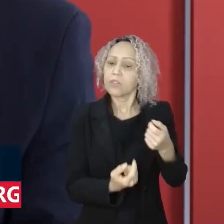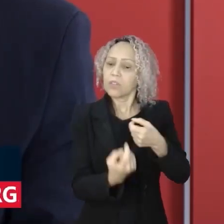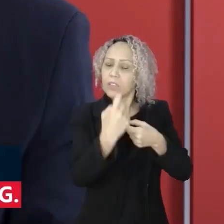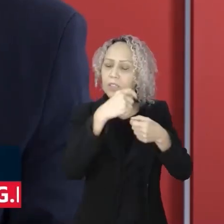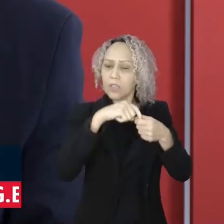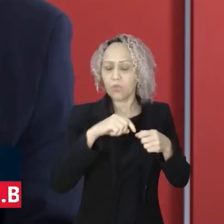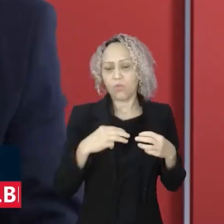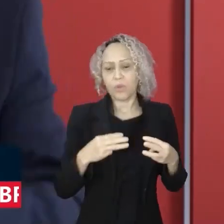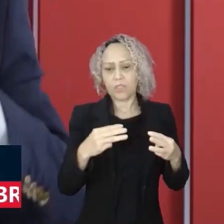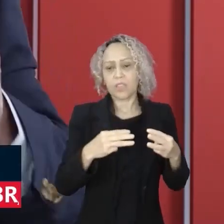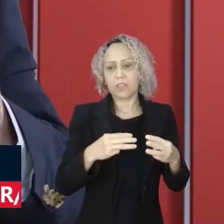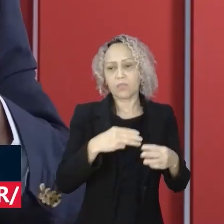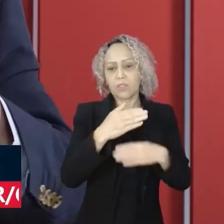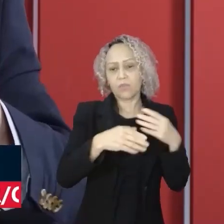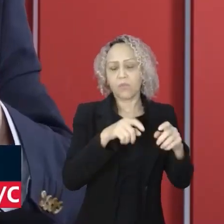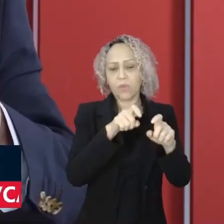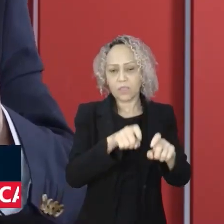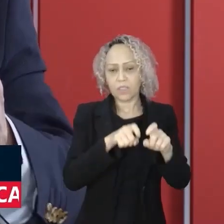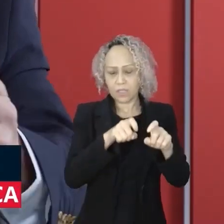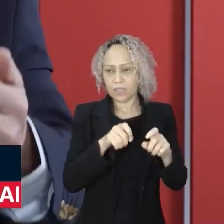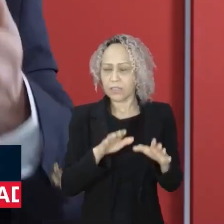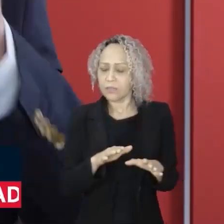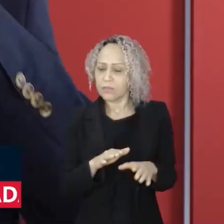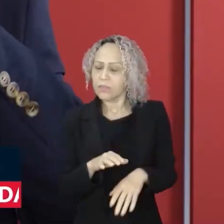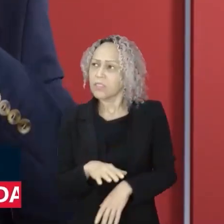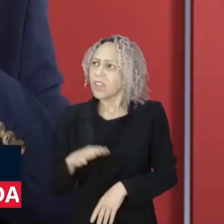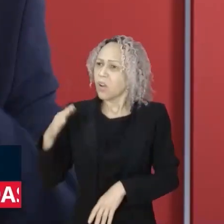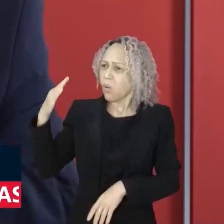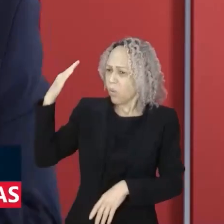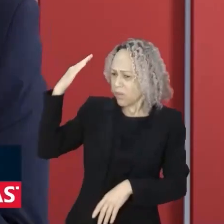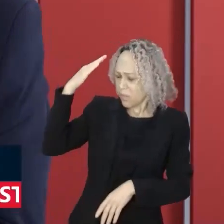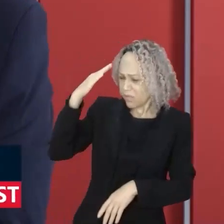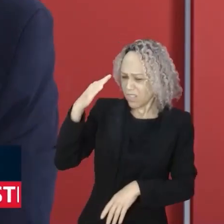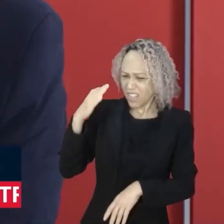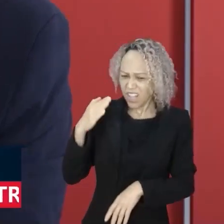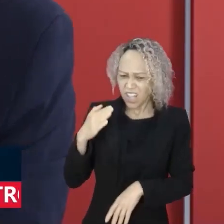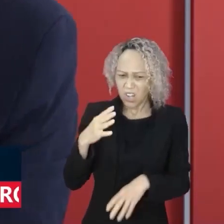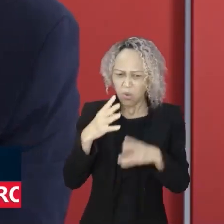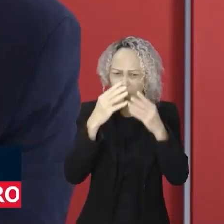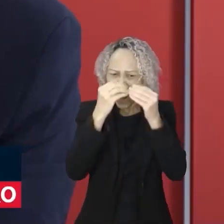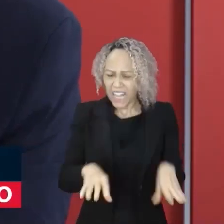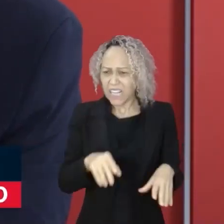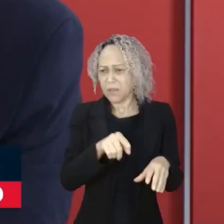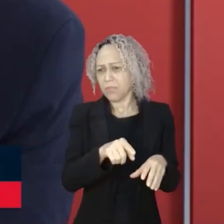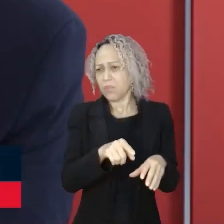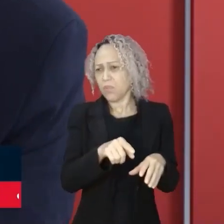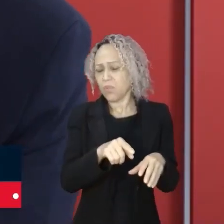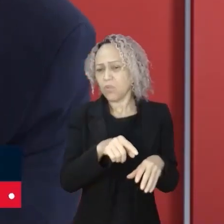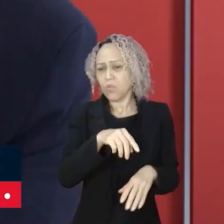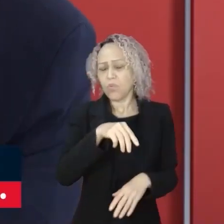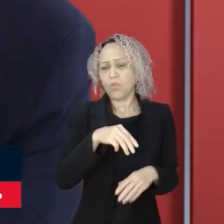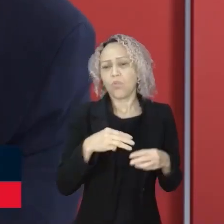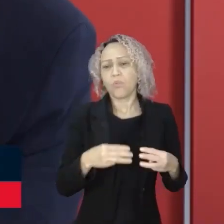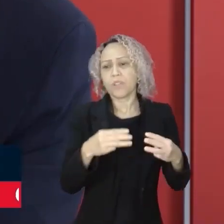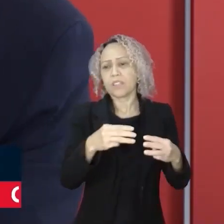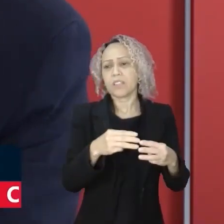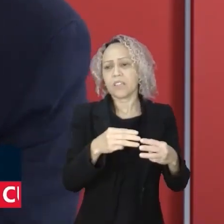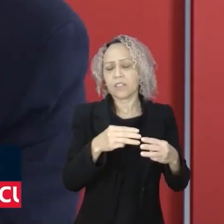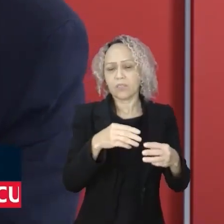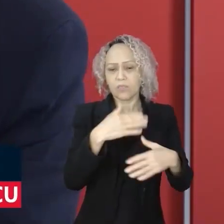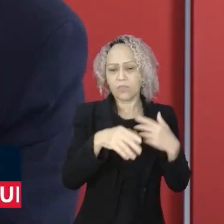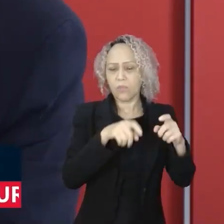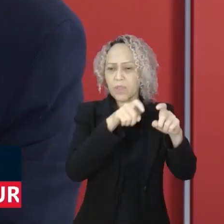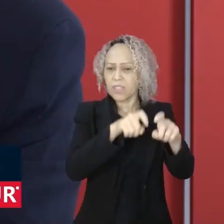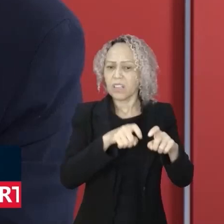brasileiro. E ao acabar com o MDA, se acabou com as políticas que o Ministério desenvolvia. E ficou um apêndice